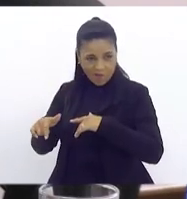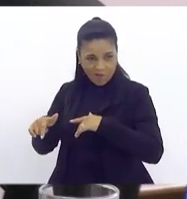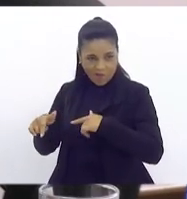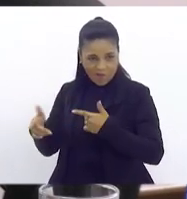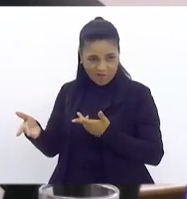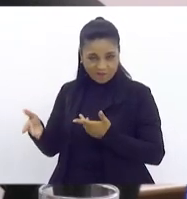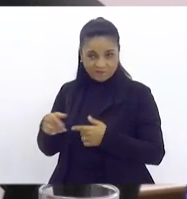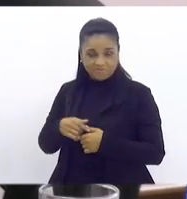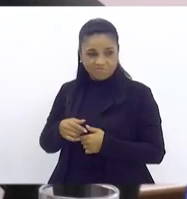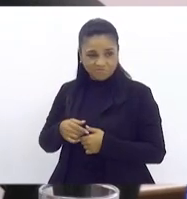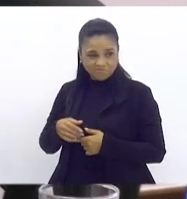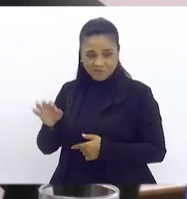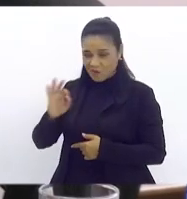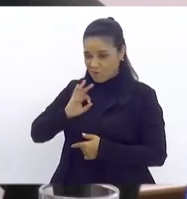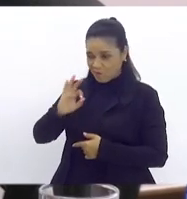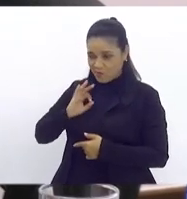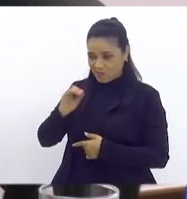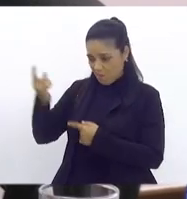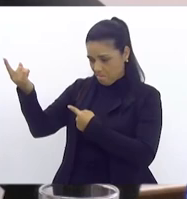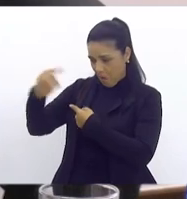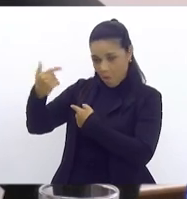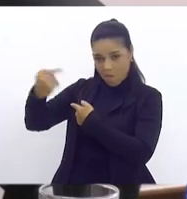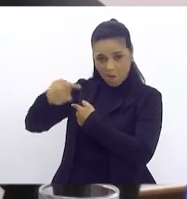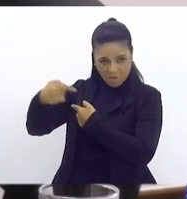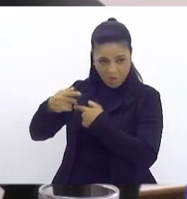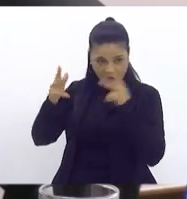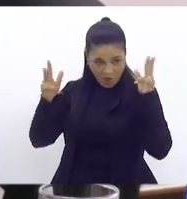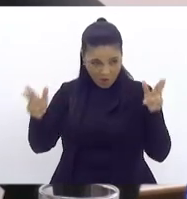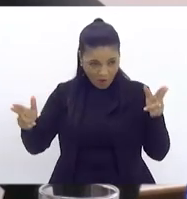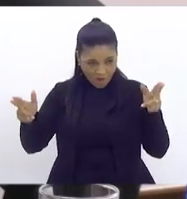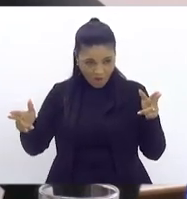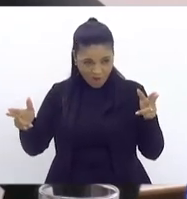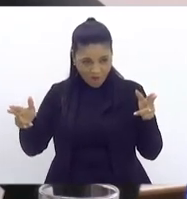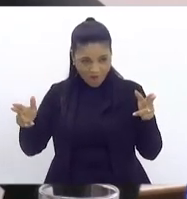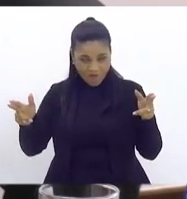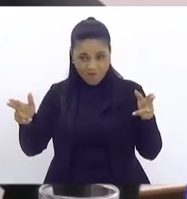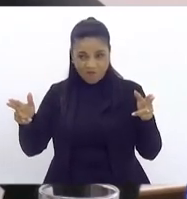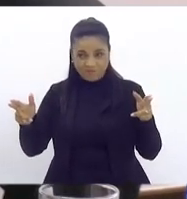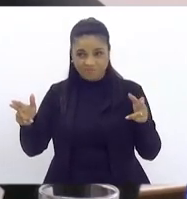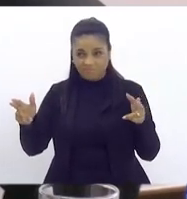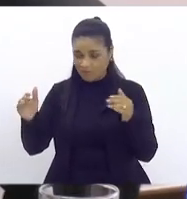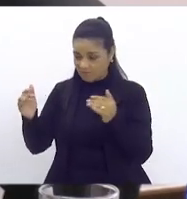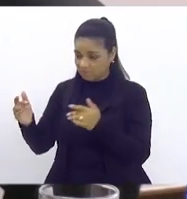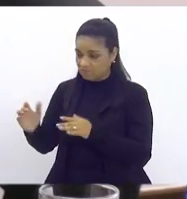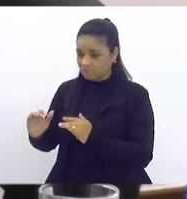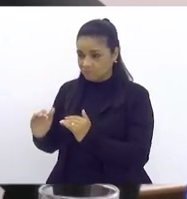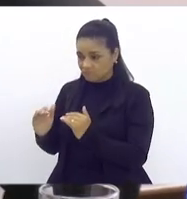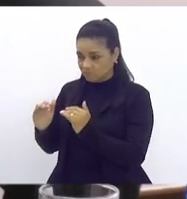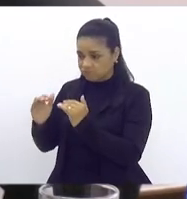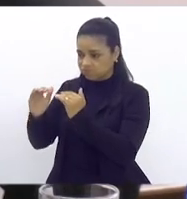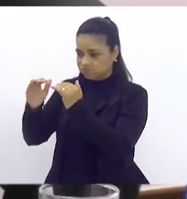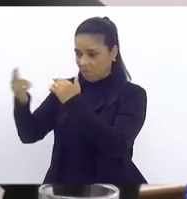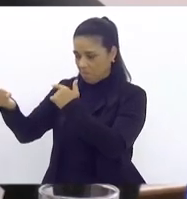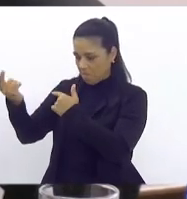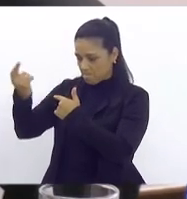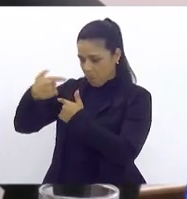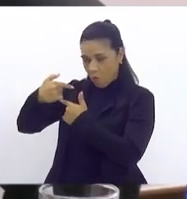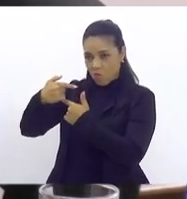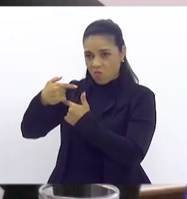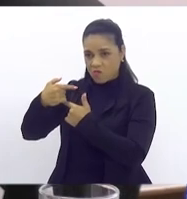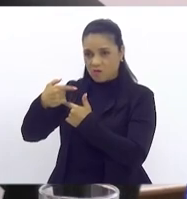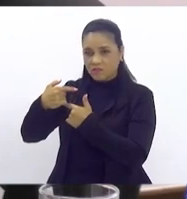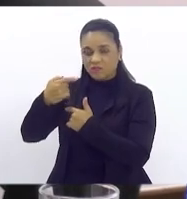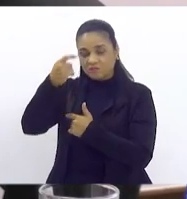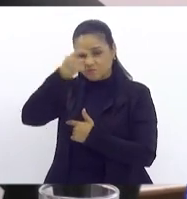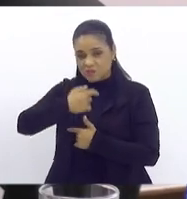lá né As pessoas só se agigantam contra os os fracos mas contra